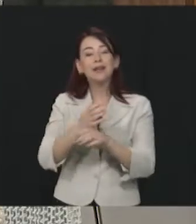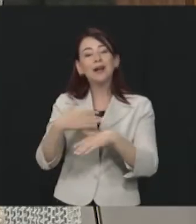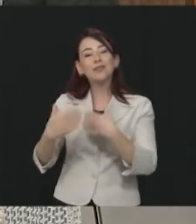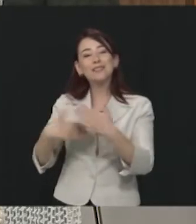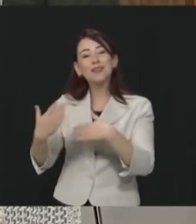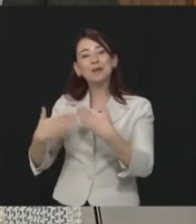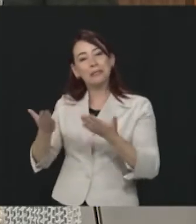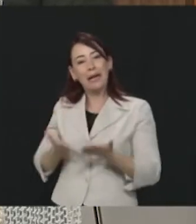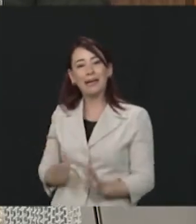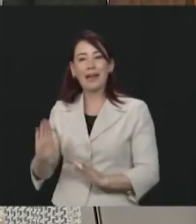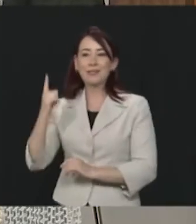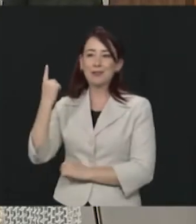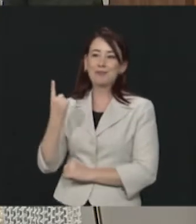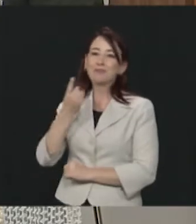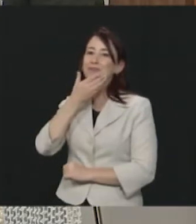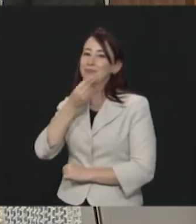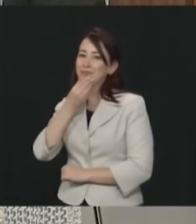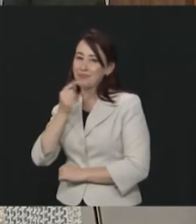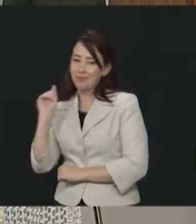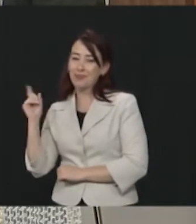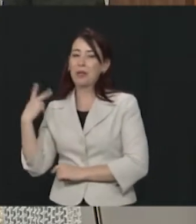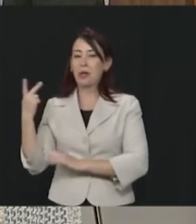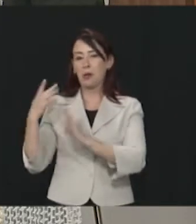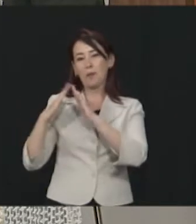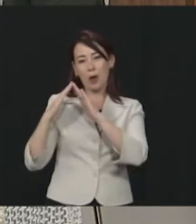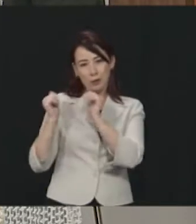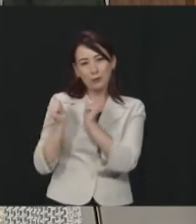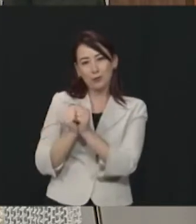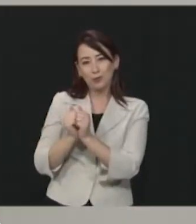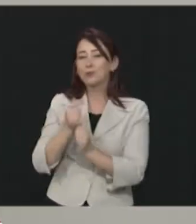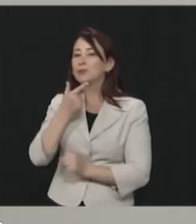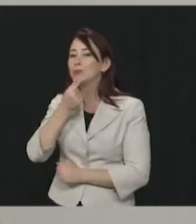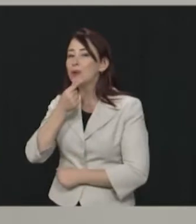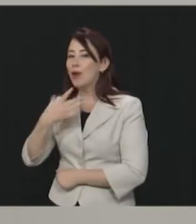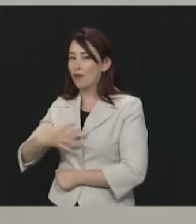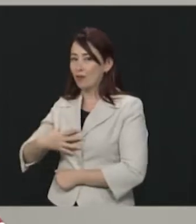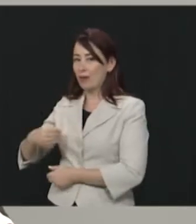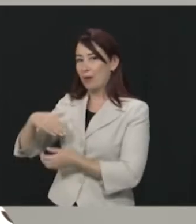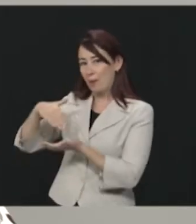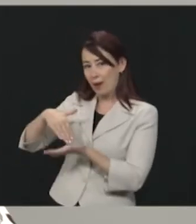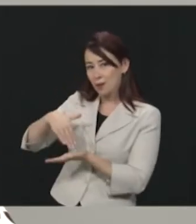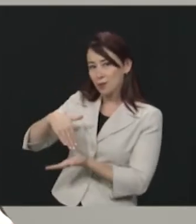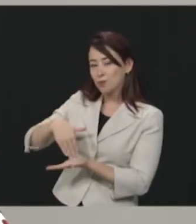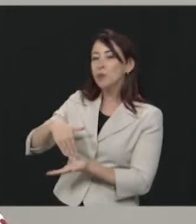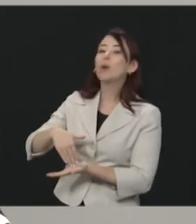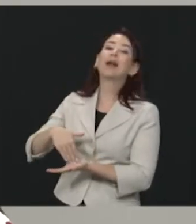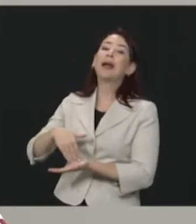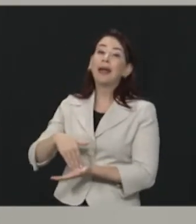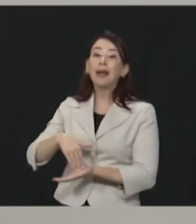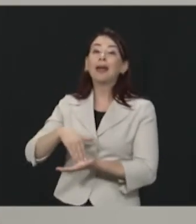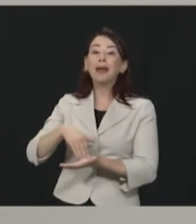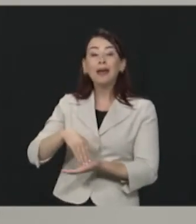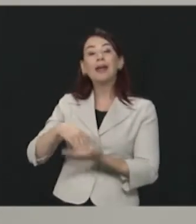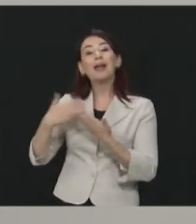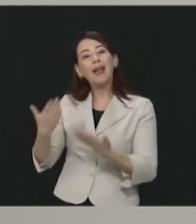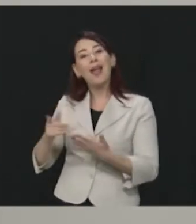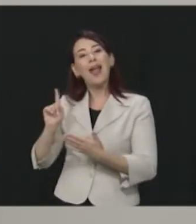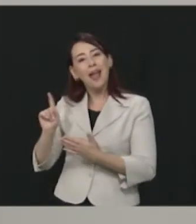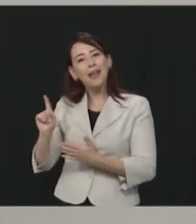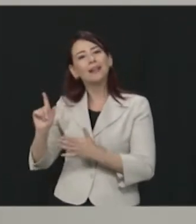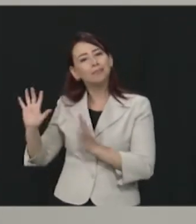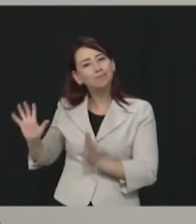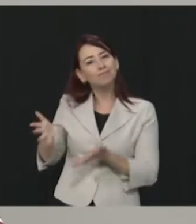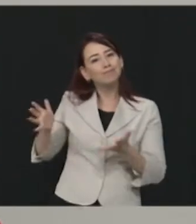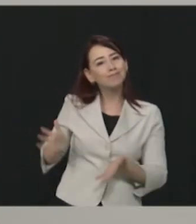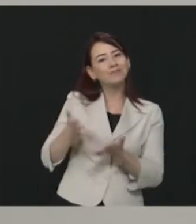o caçula. É, eu moro com ele, nós moramos juntos, né? E ele me dá todo o apoio e ele foi um dos